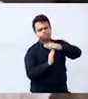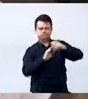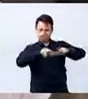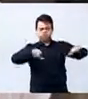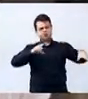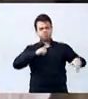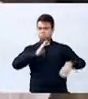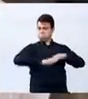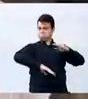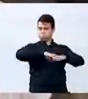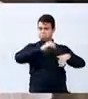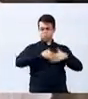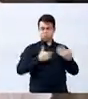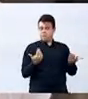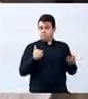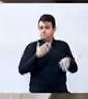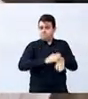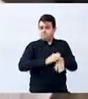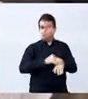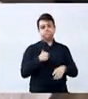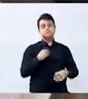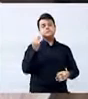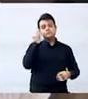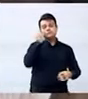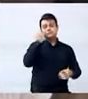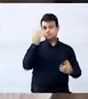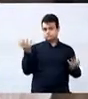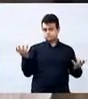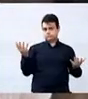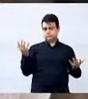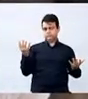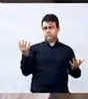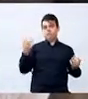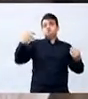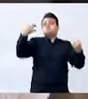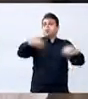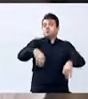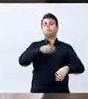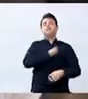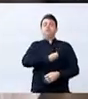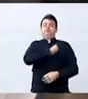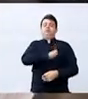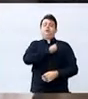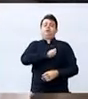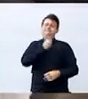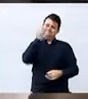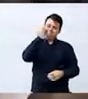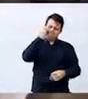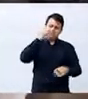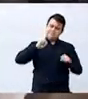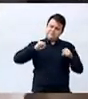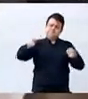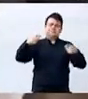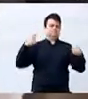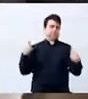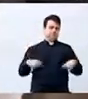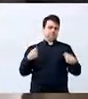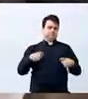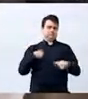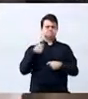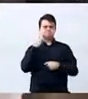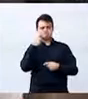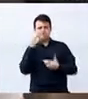eu faço, eu tento. Que eu acho que é isso que vale a pena na vida da gente, né? A gente